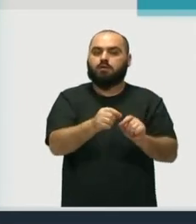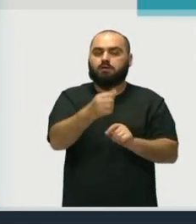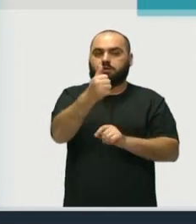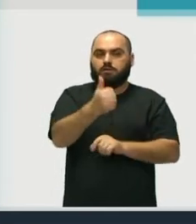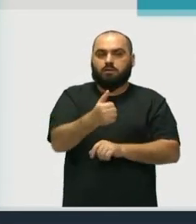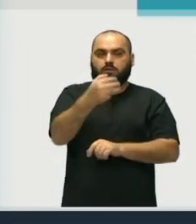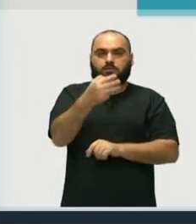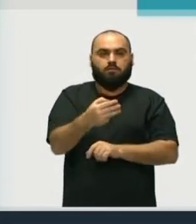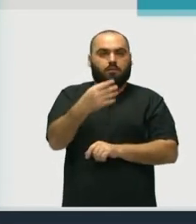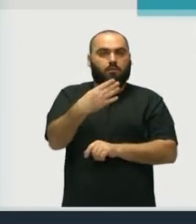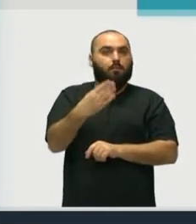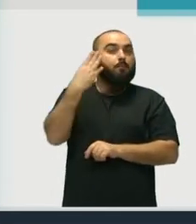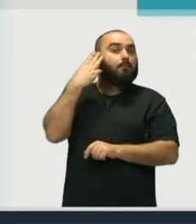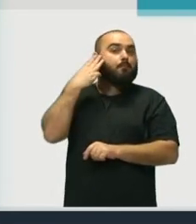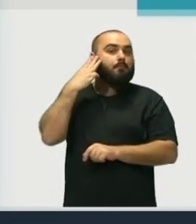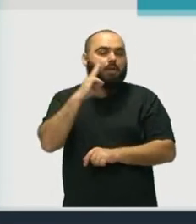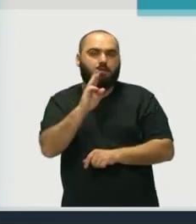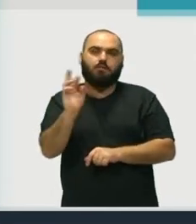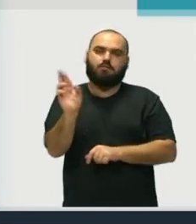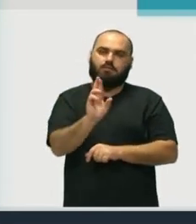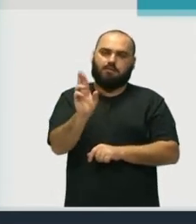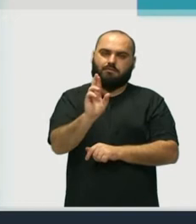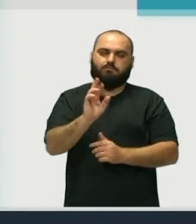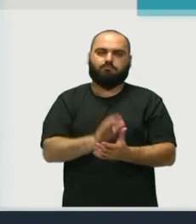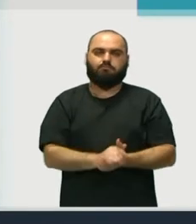134 milhões de reais.